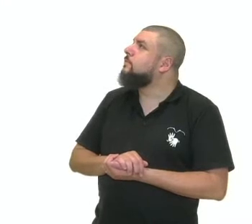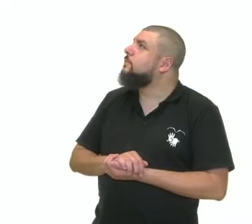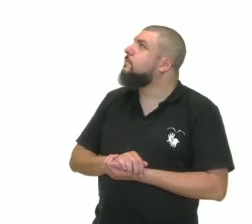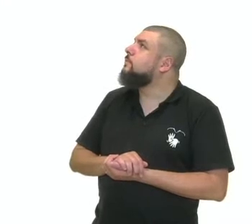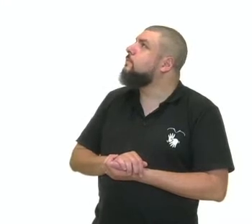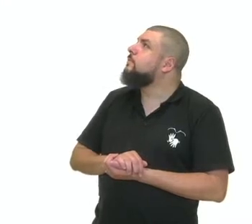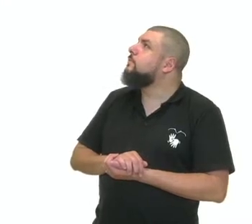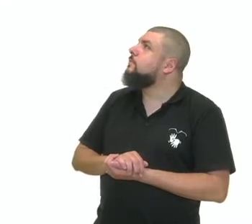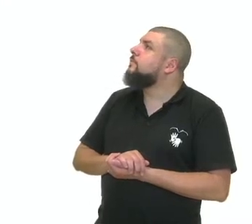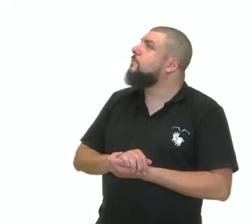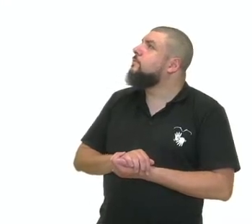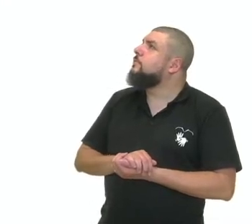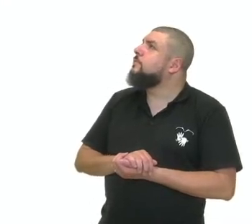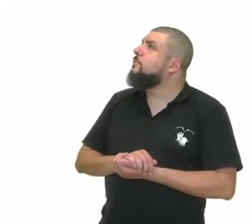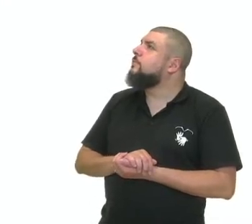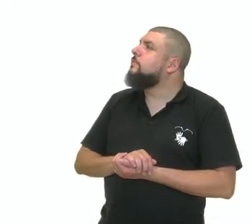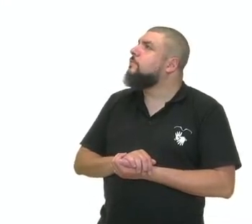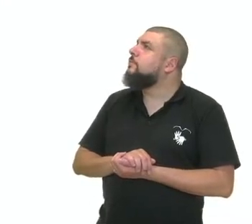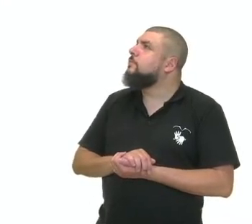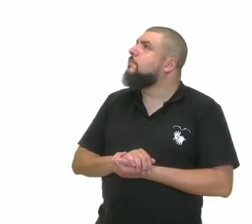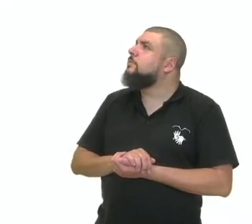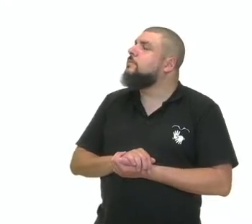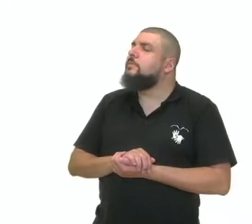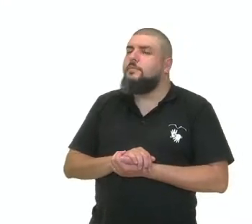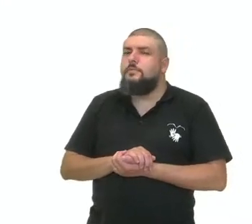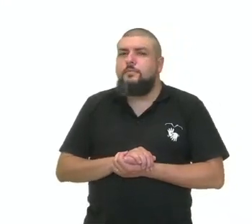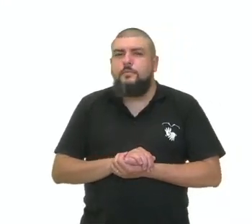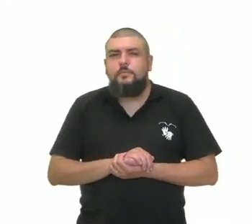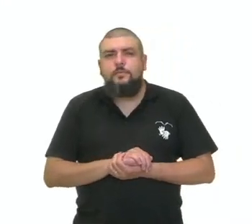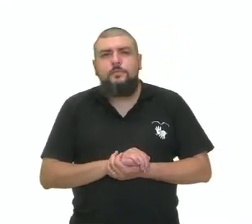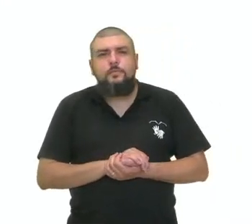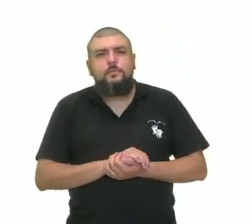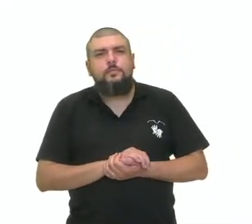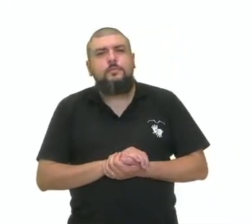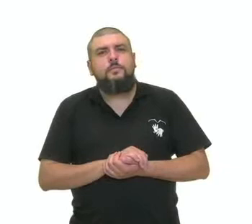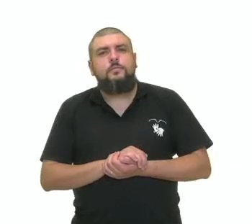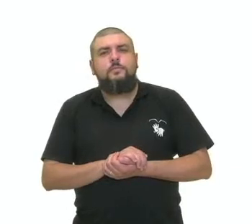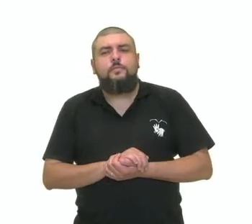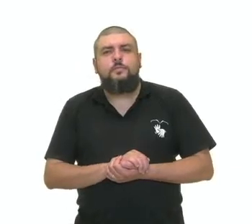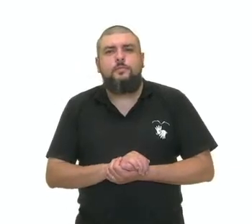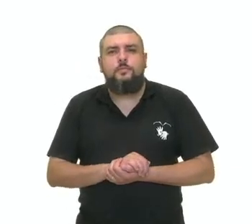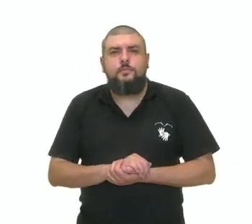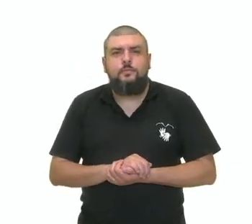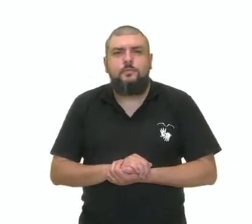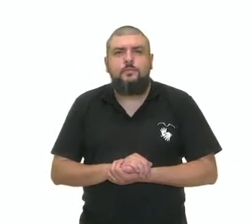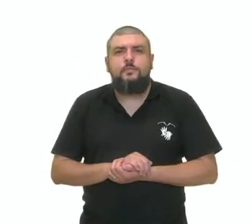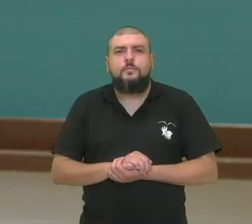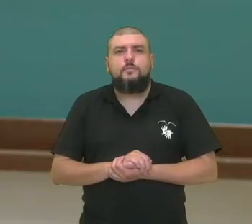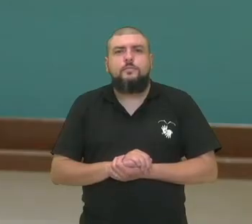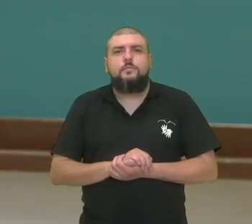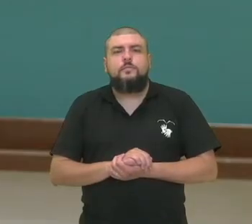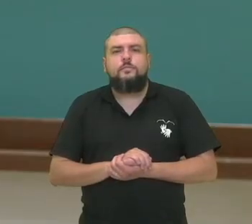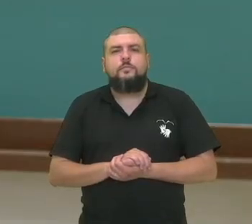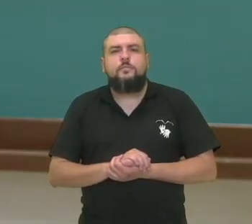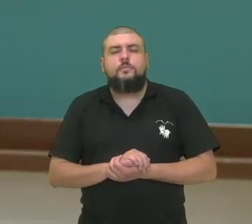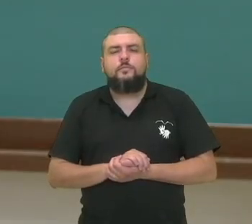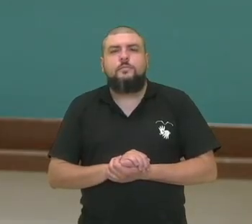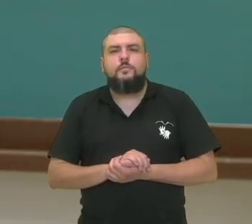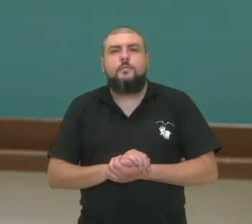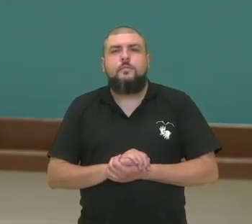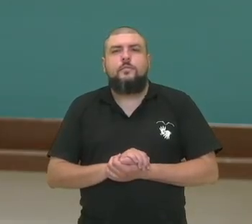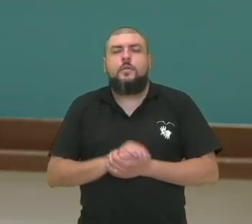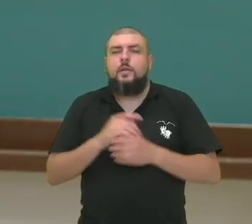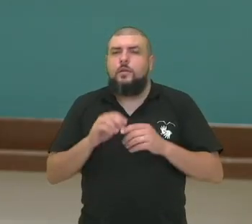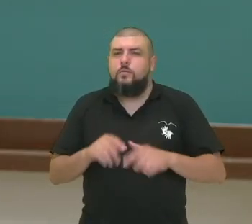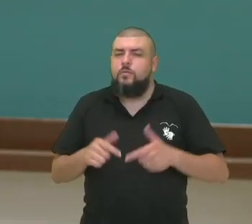belo a fulgir. Paraná, serás luzeiro, avante para o porvir. Avante para o